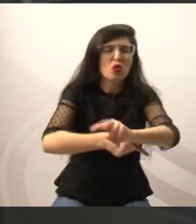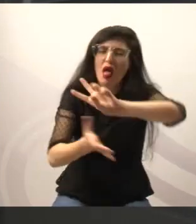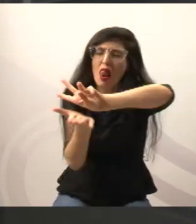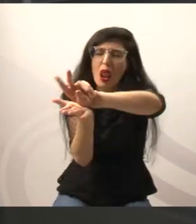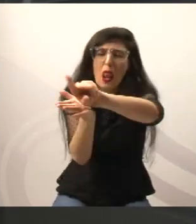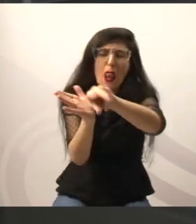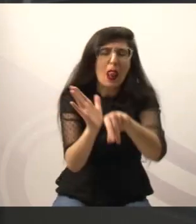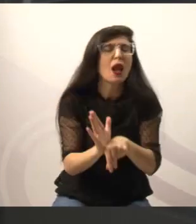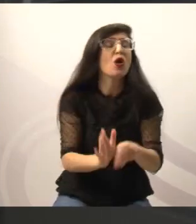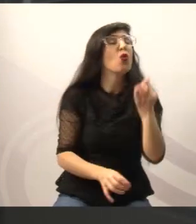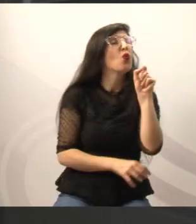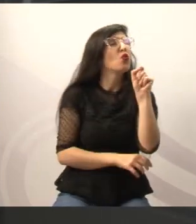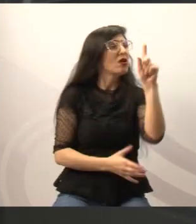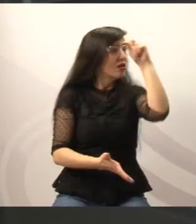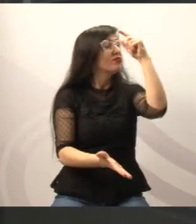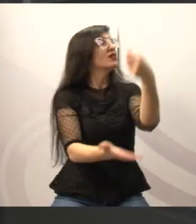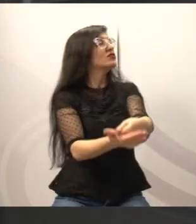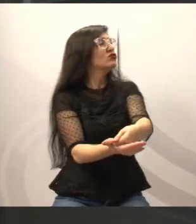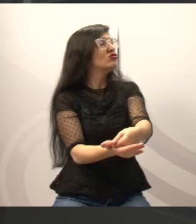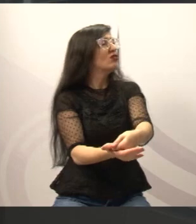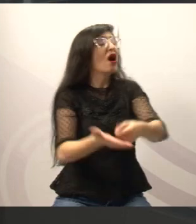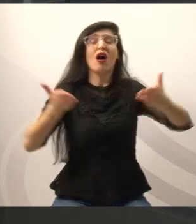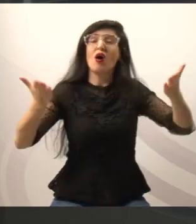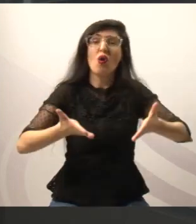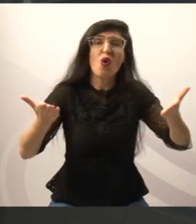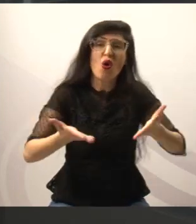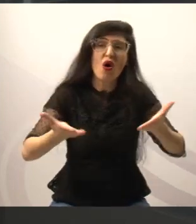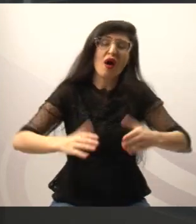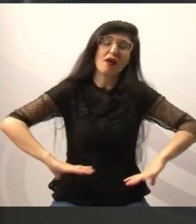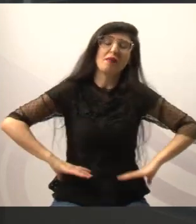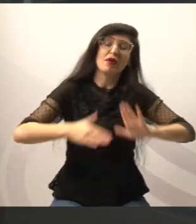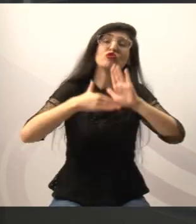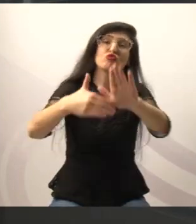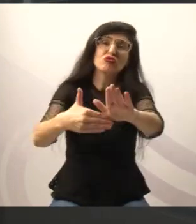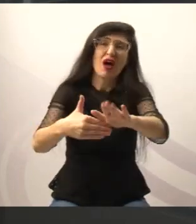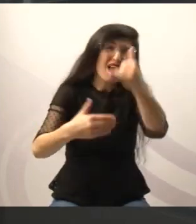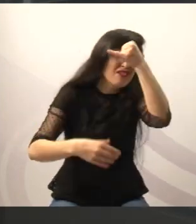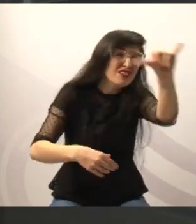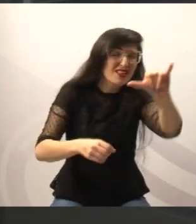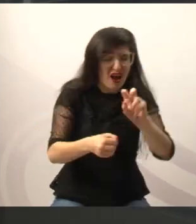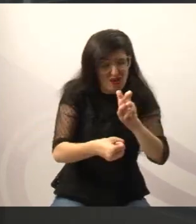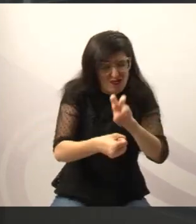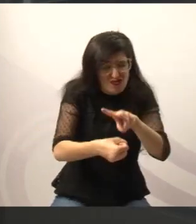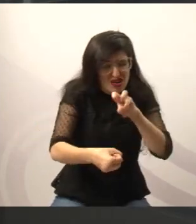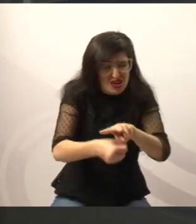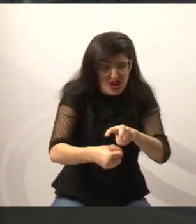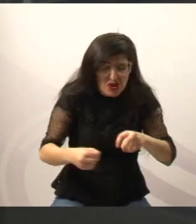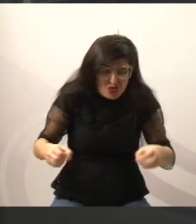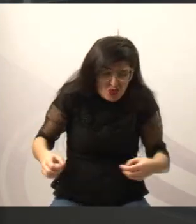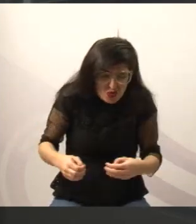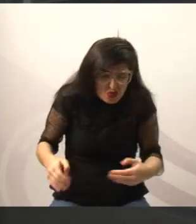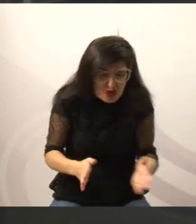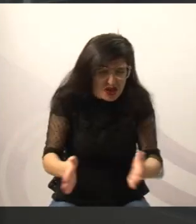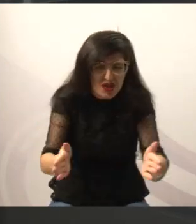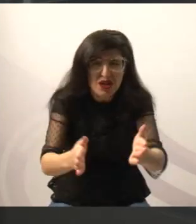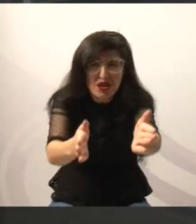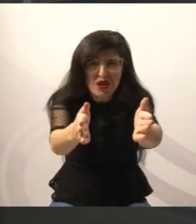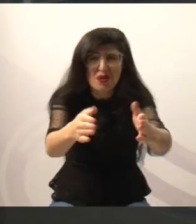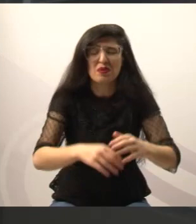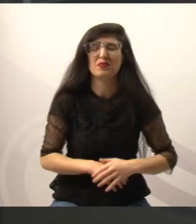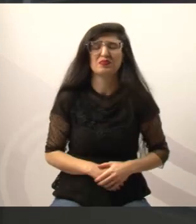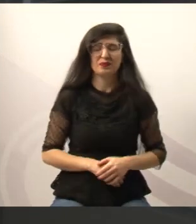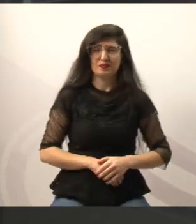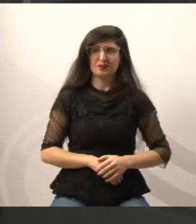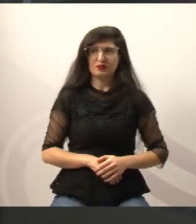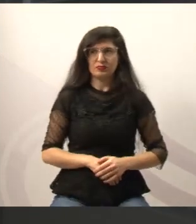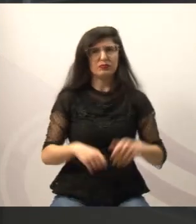que a Secretaria de Meio Ambiente está tomando nessa situação? Está em processo, não sei o quê. Tem que fazer provocação, gente,